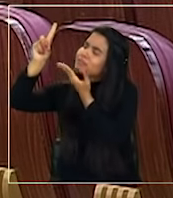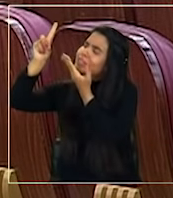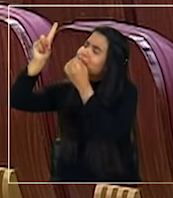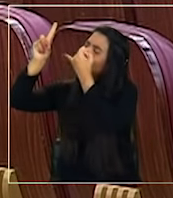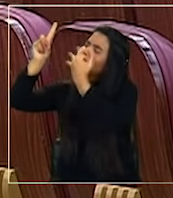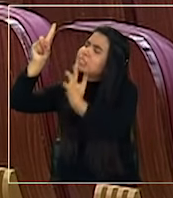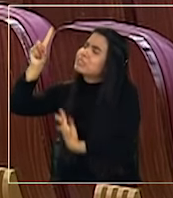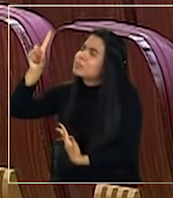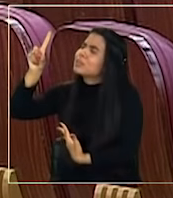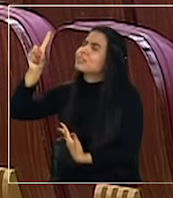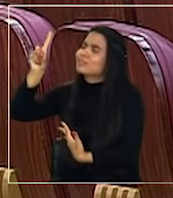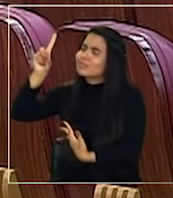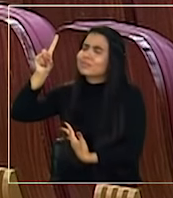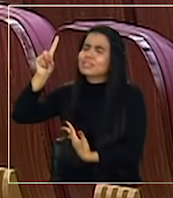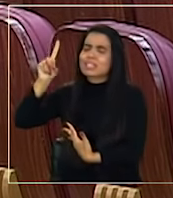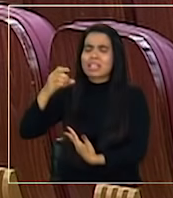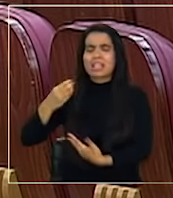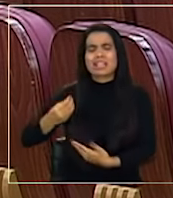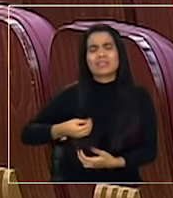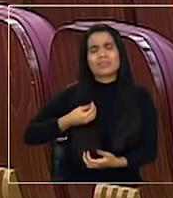sua vida sobre